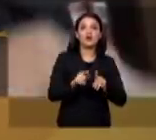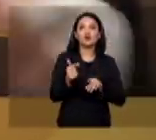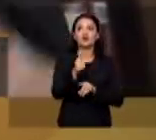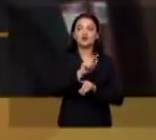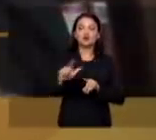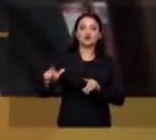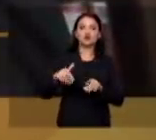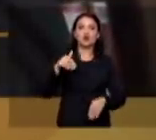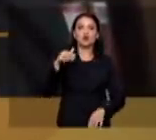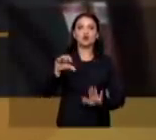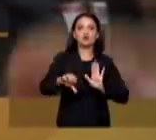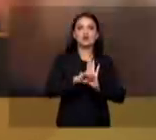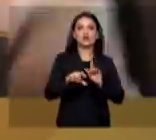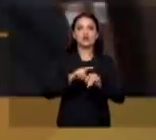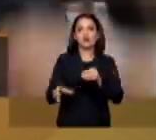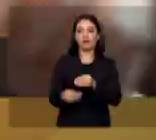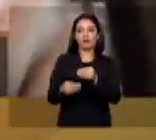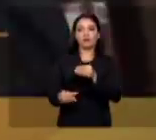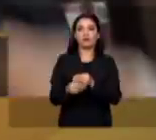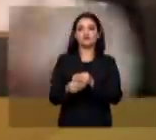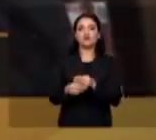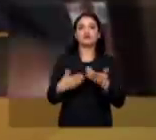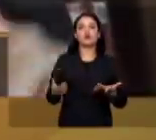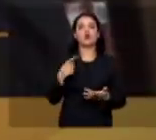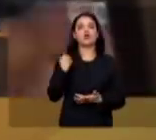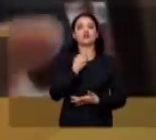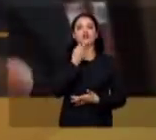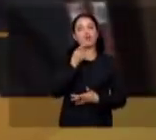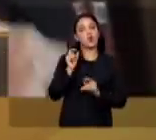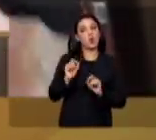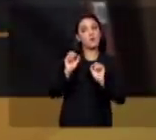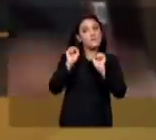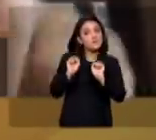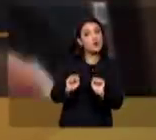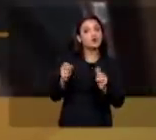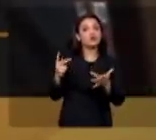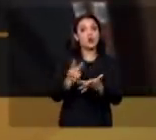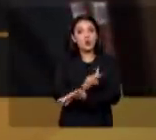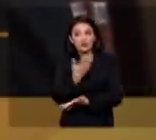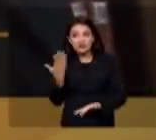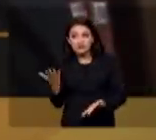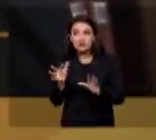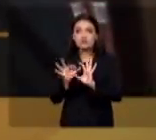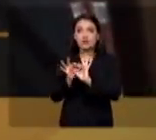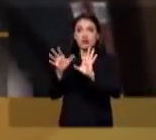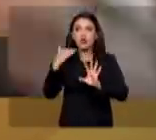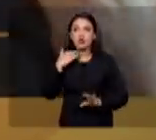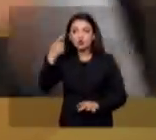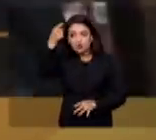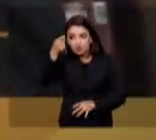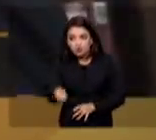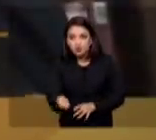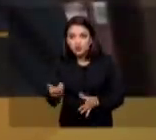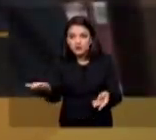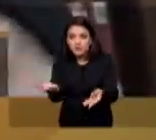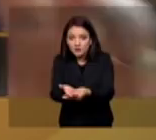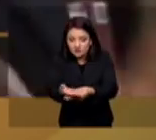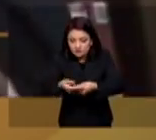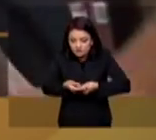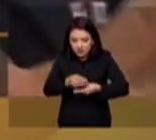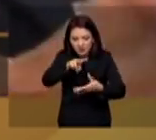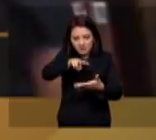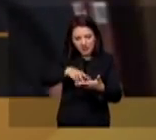conexos, nós sempre dizemos, olha, fica ressalvada a possibilidade do juízo, não é, de que recebe o